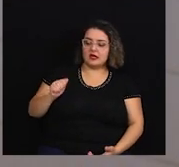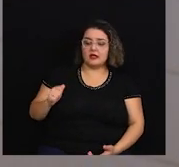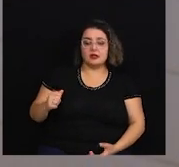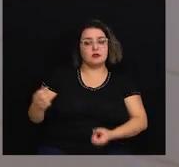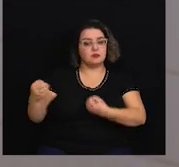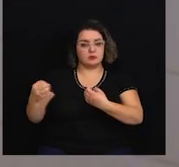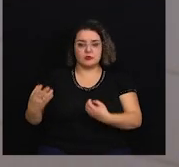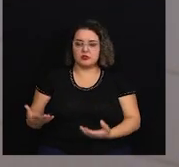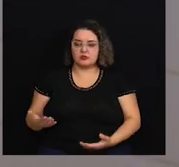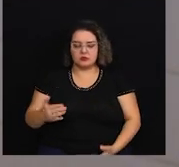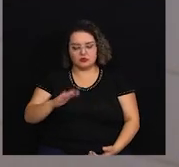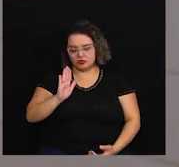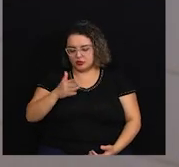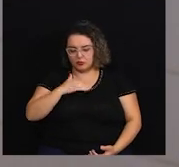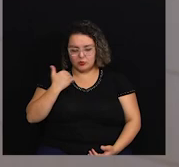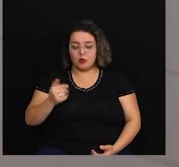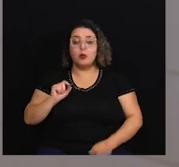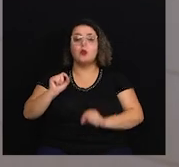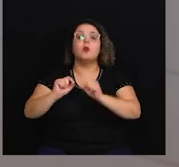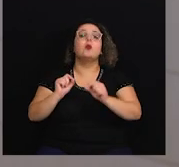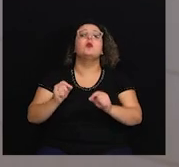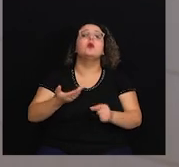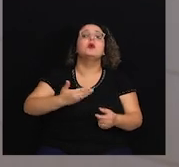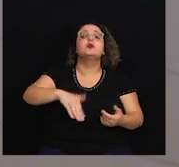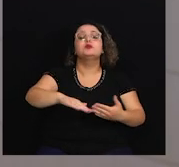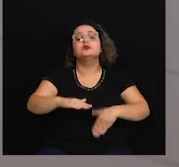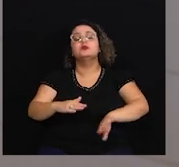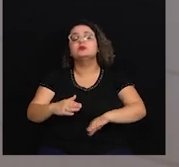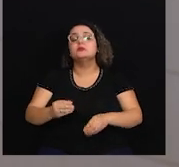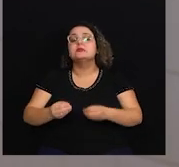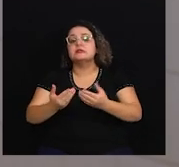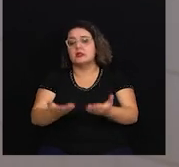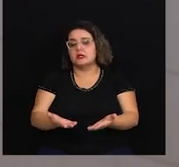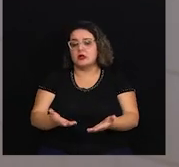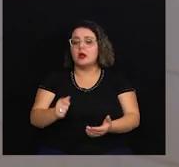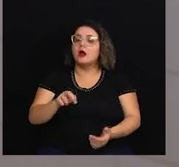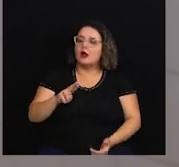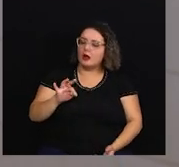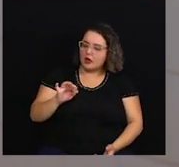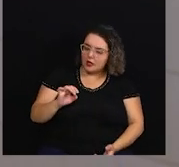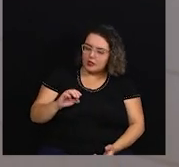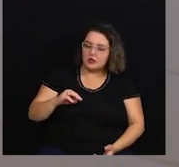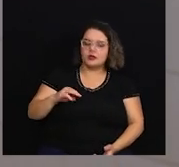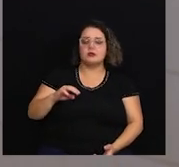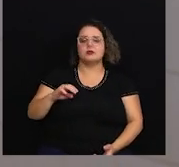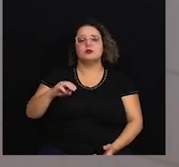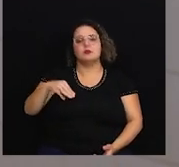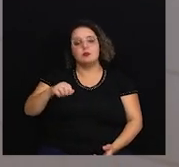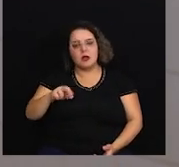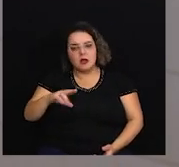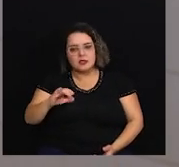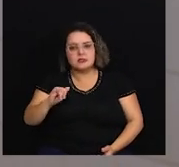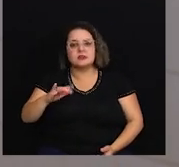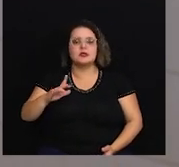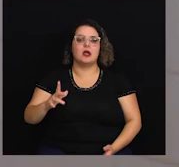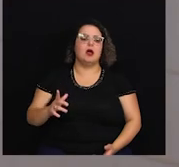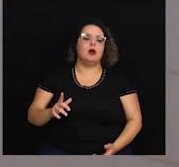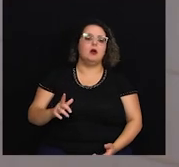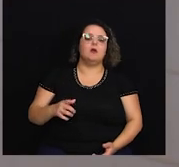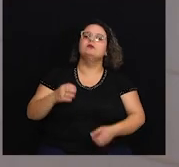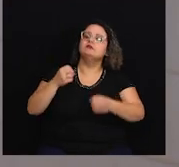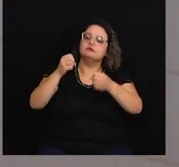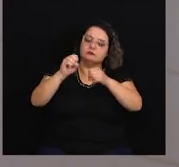o Kiko tem quando traz o tem qundo além de arte marcial disciplinar tudo isso ele tem